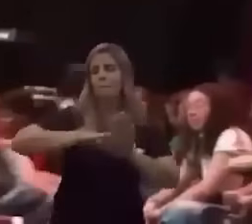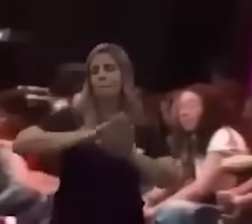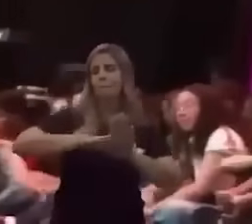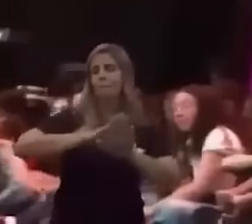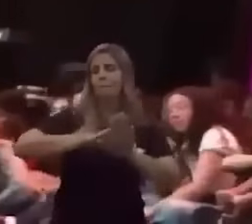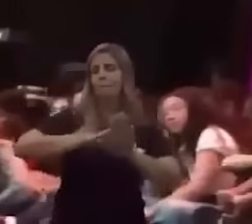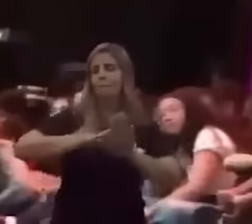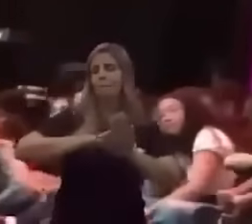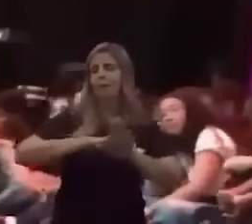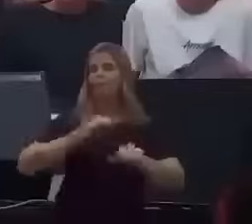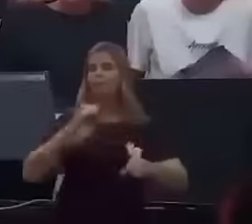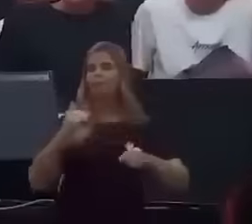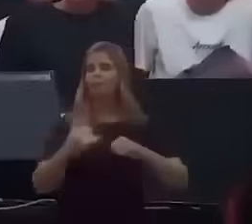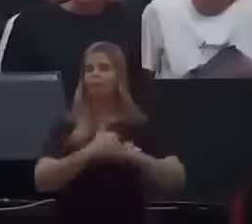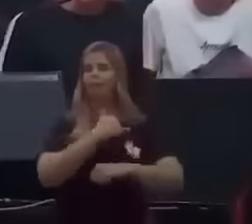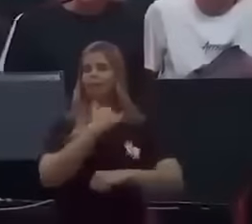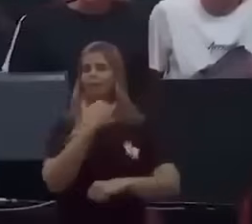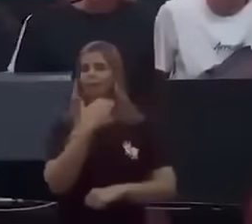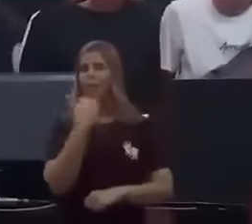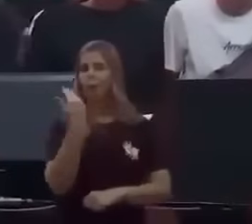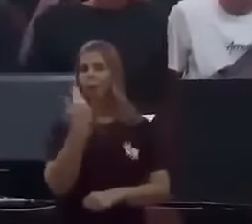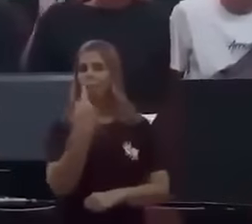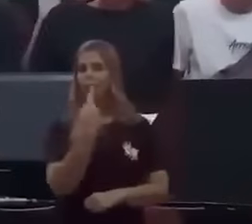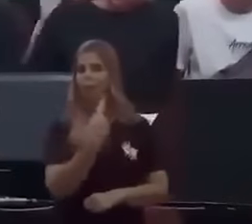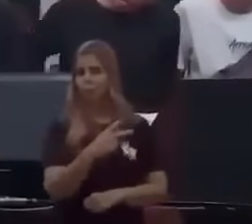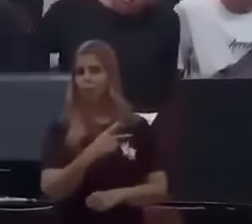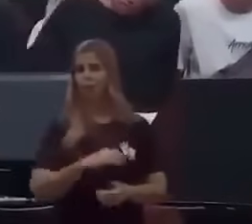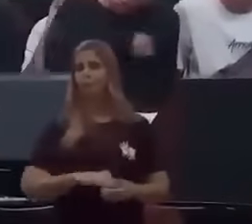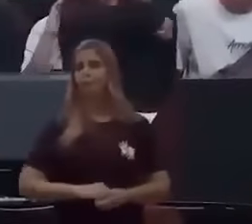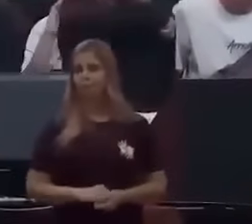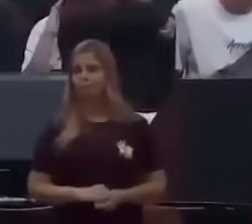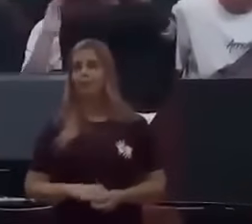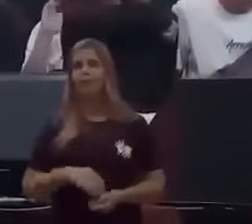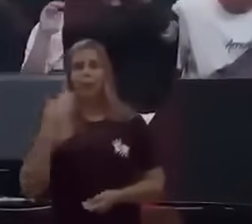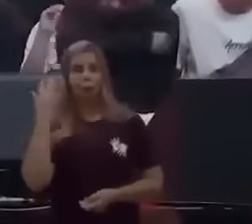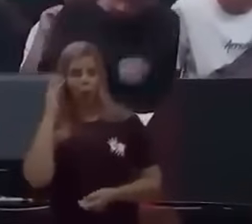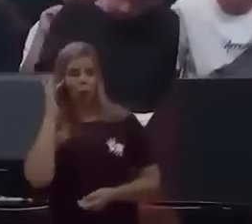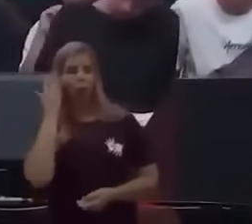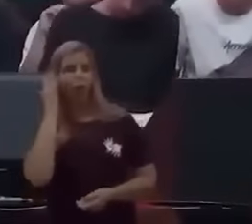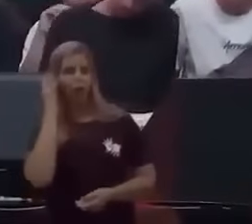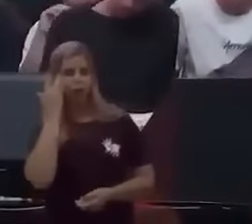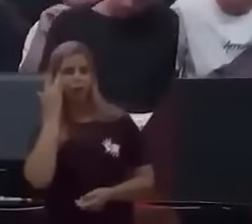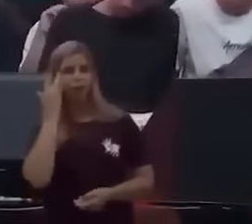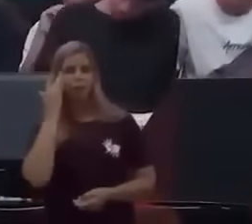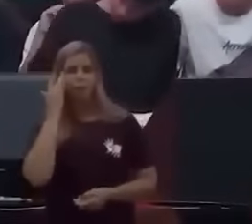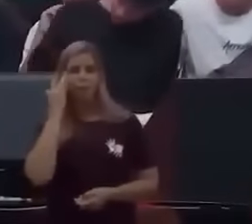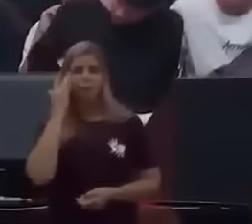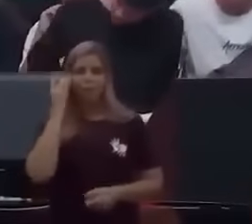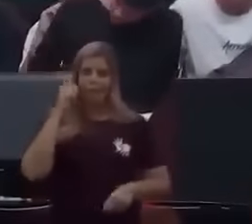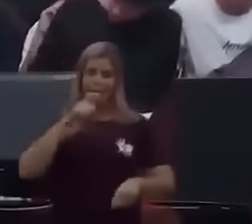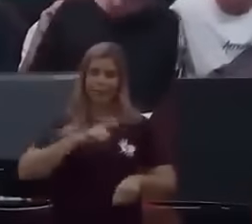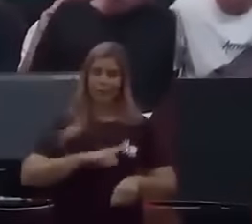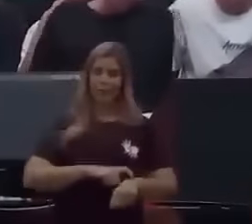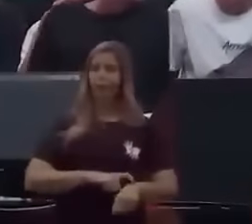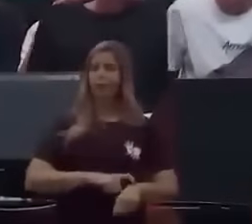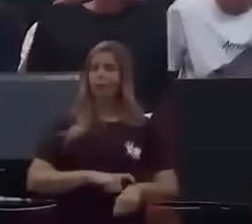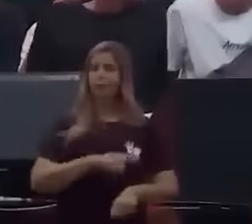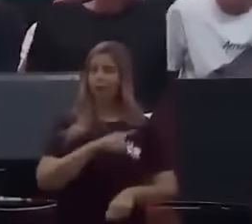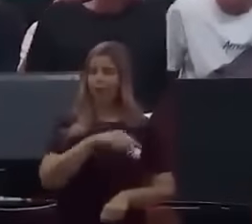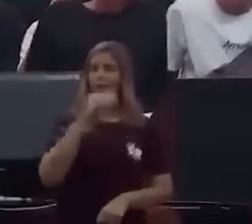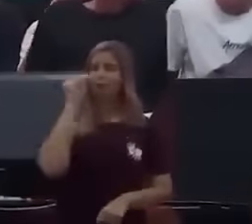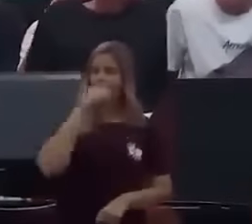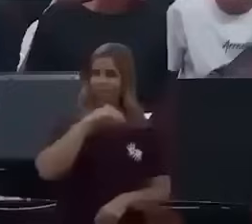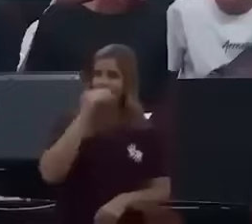até, Jesus, que os meus colegas aqui não vão aguentar, eu acho que eles, na hora que a coisa pegar, eles vão